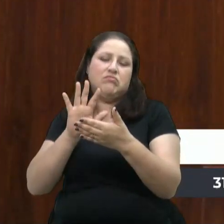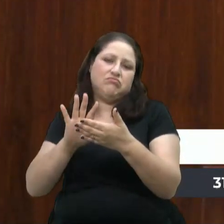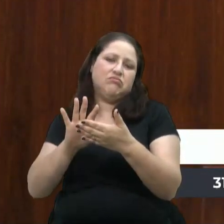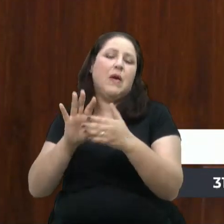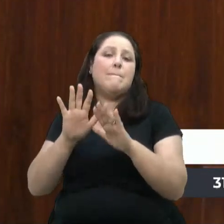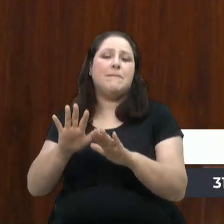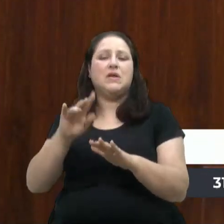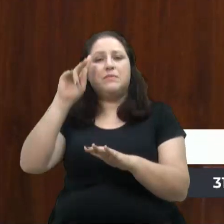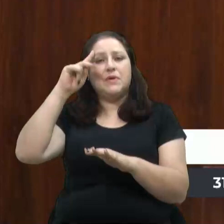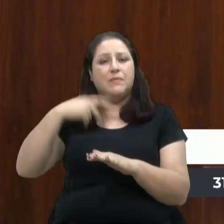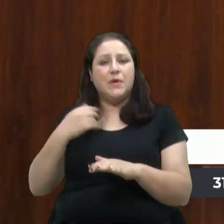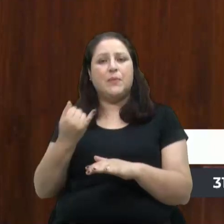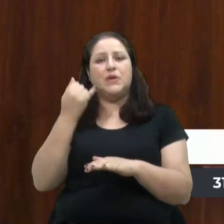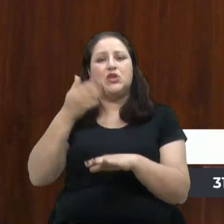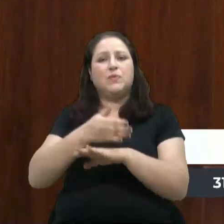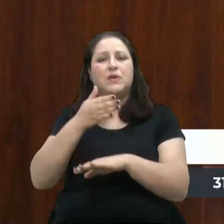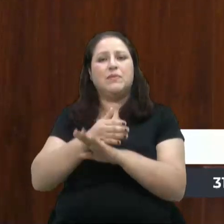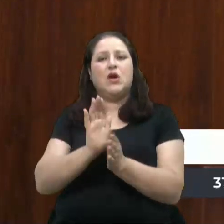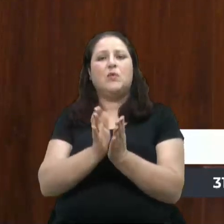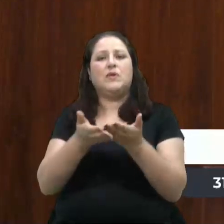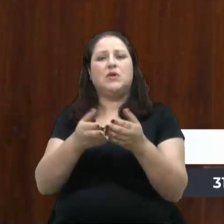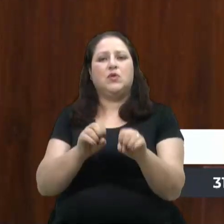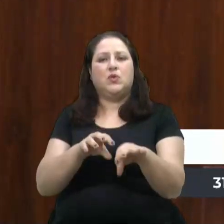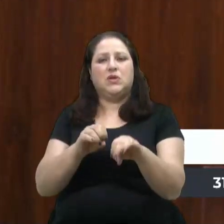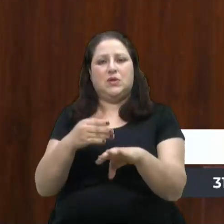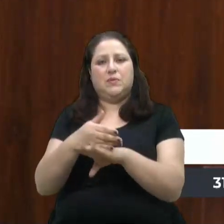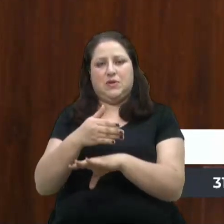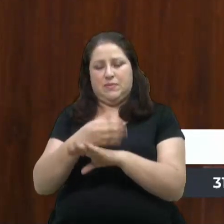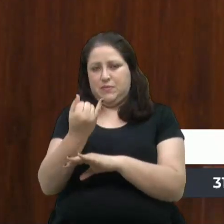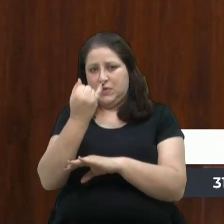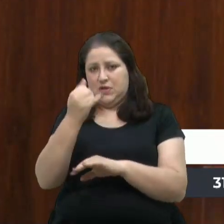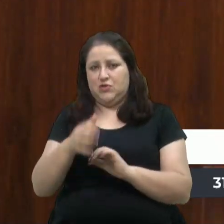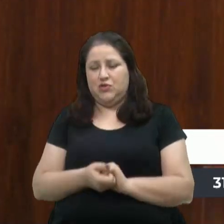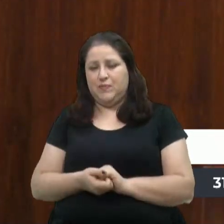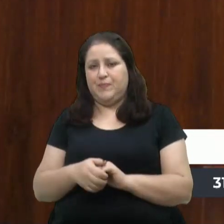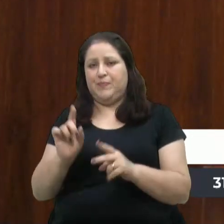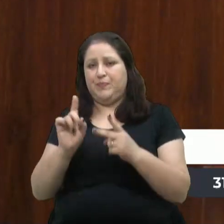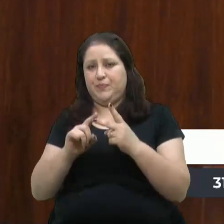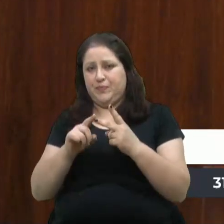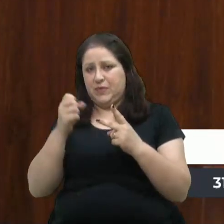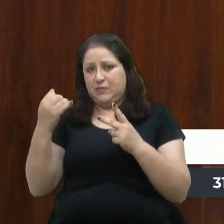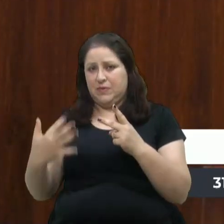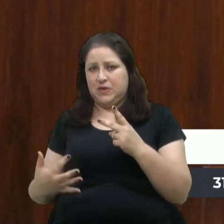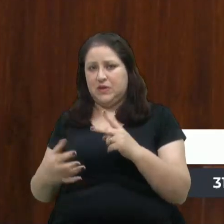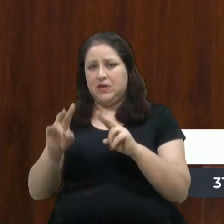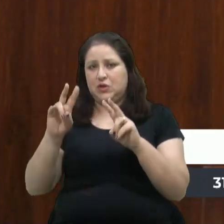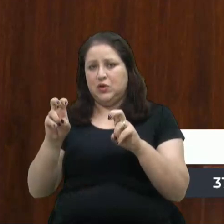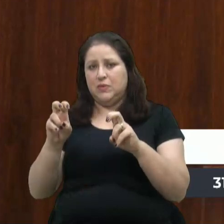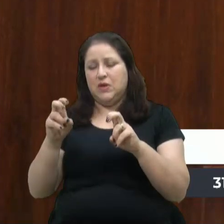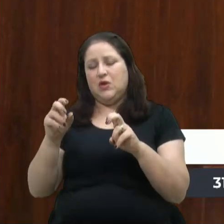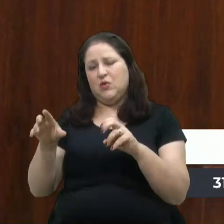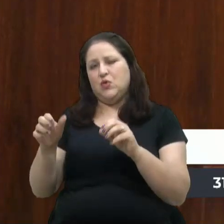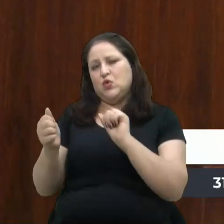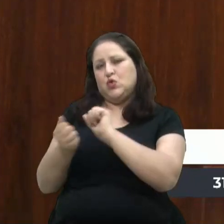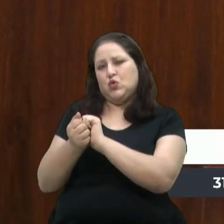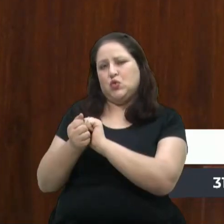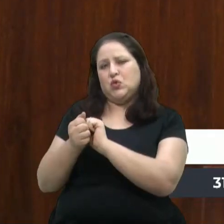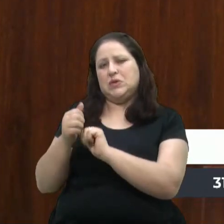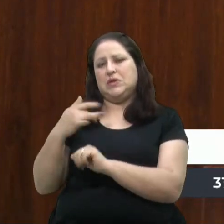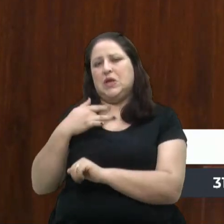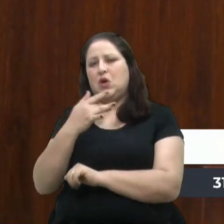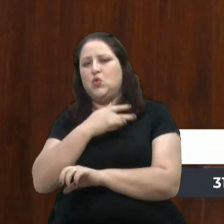da educação da Comissão da educação a segunda coisa que eu queria colocar essa questão e vou juntar um pouco saúde